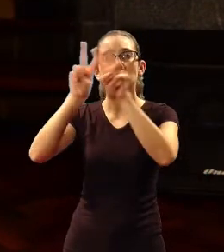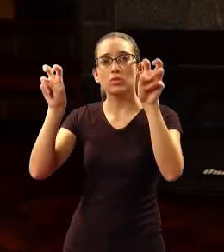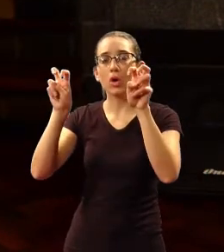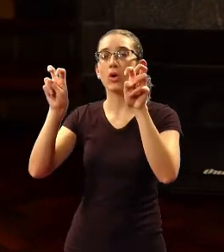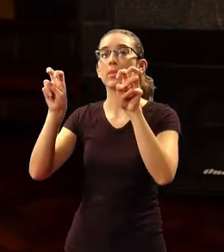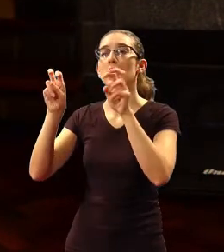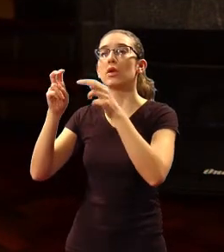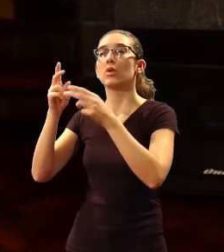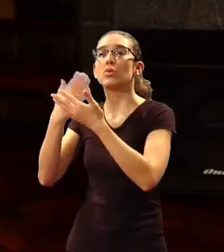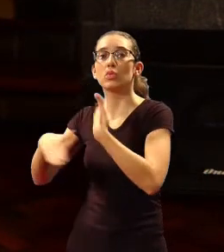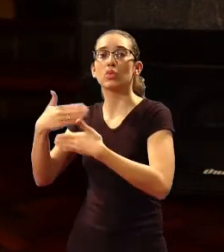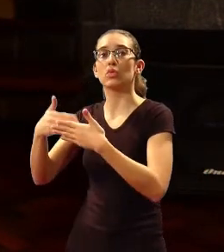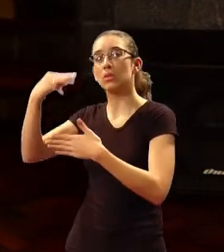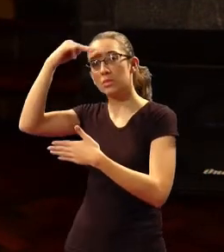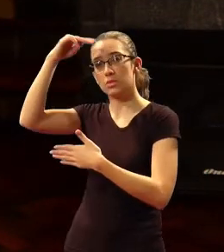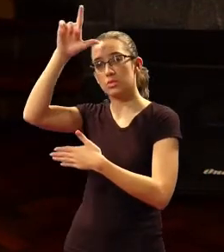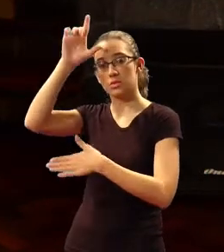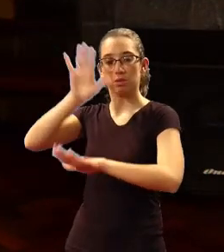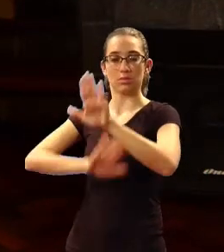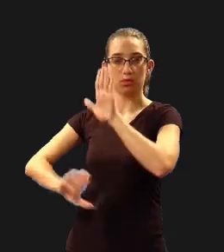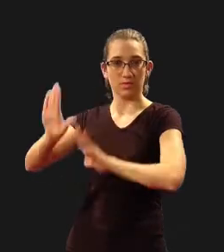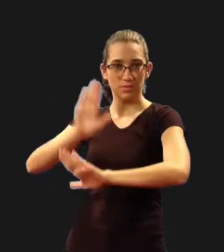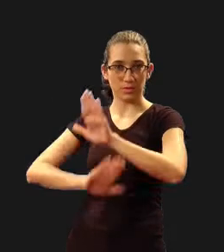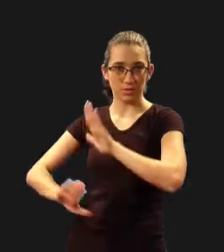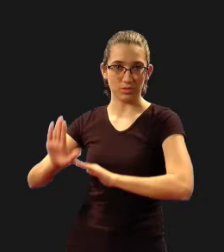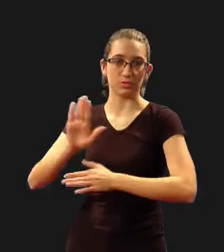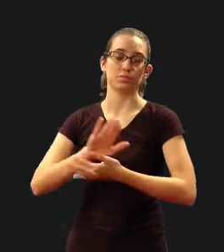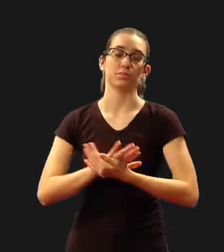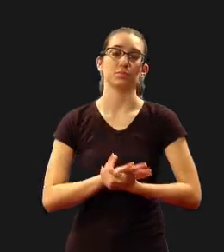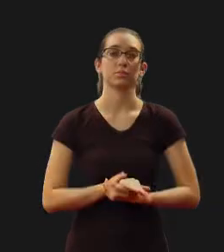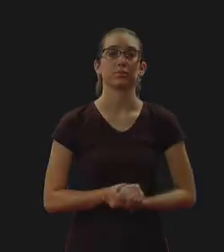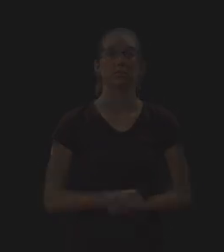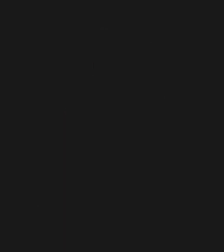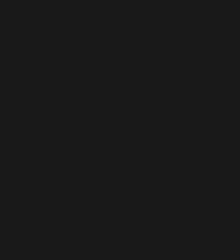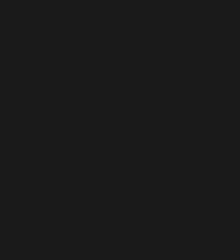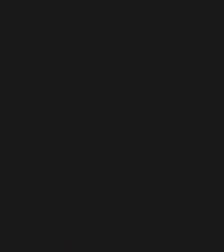as verdades defendidas por Lutero.